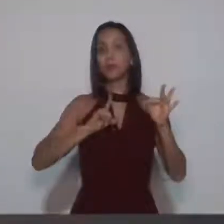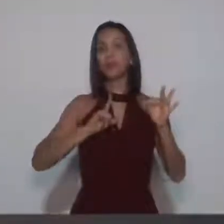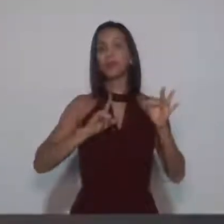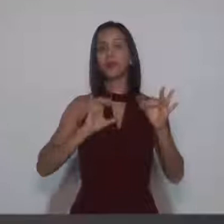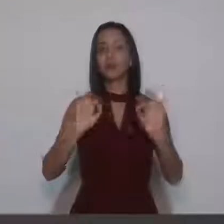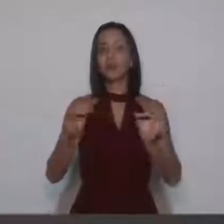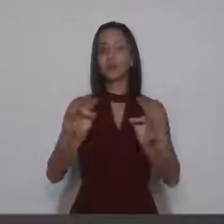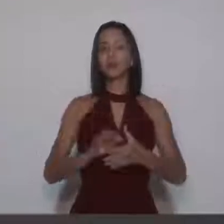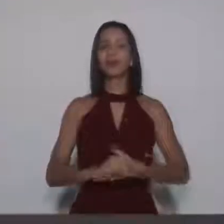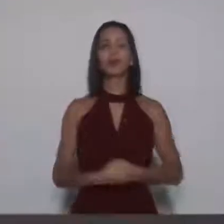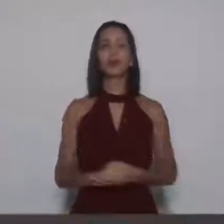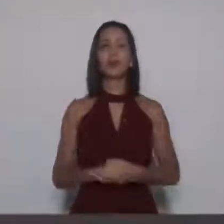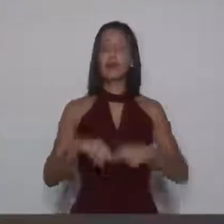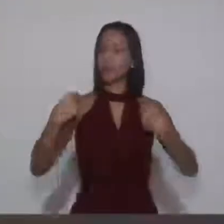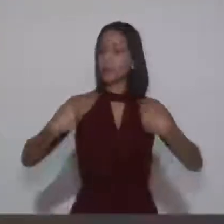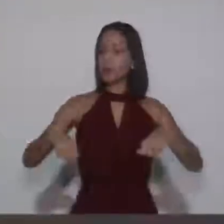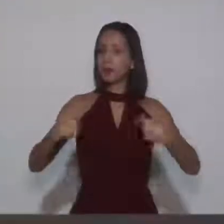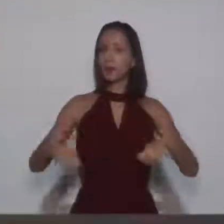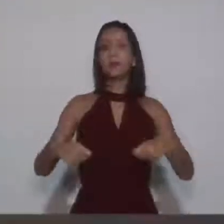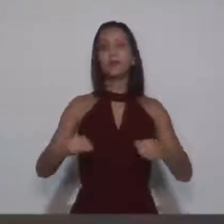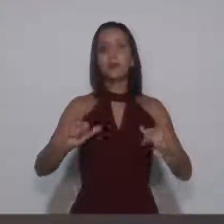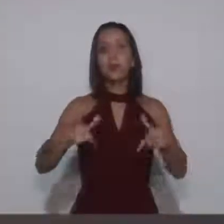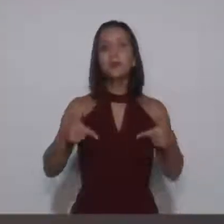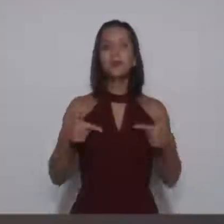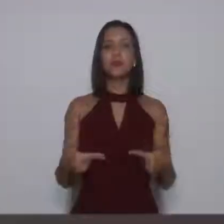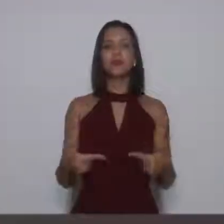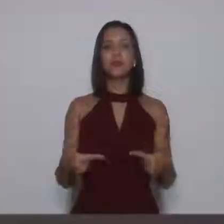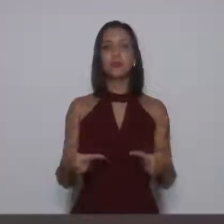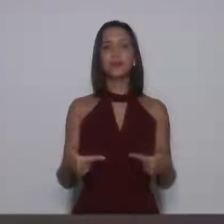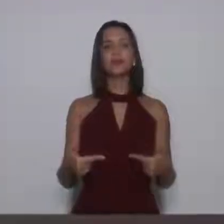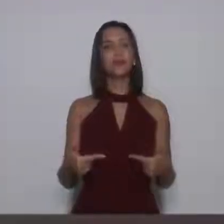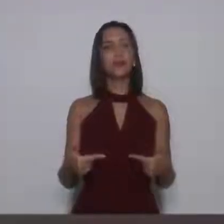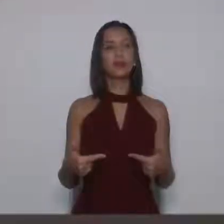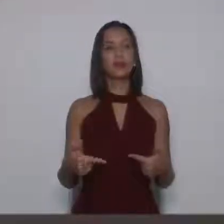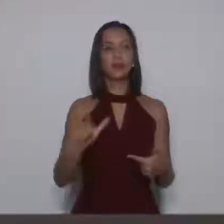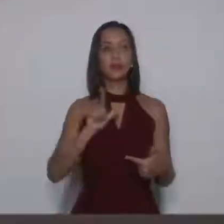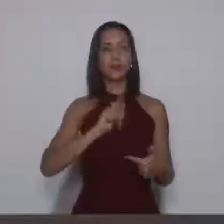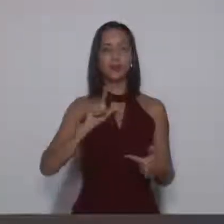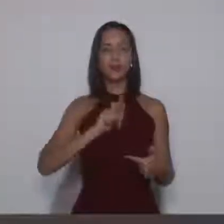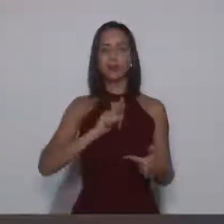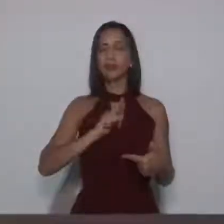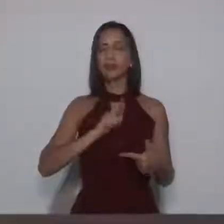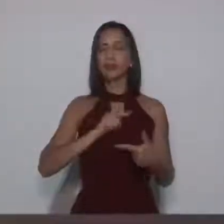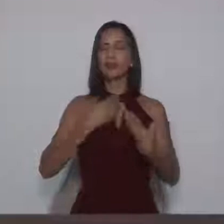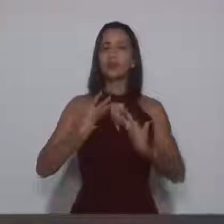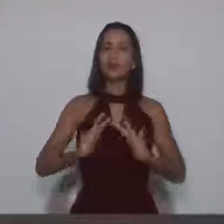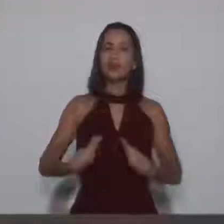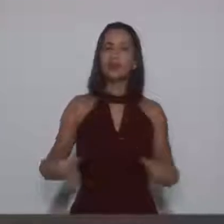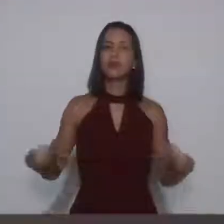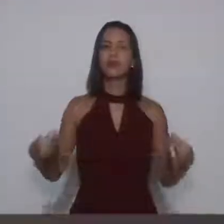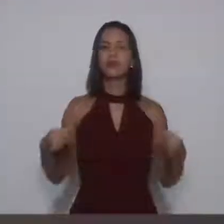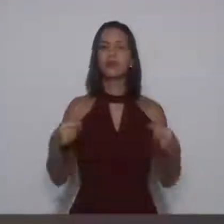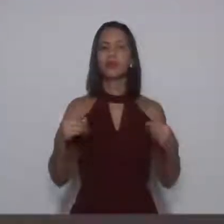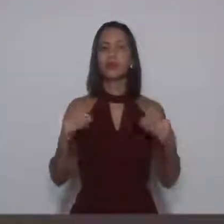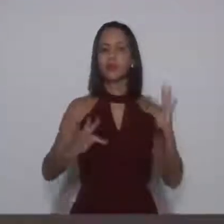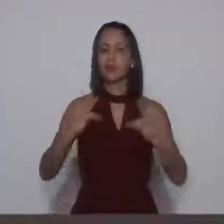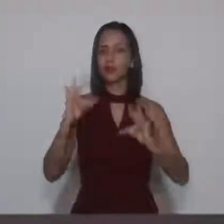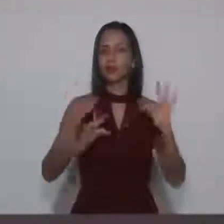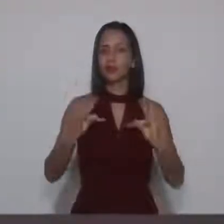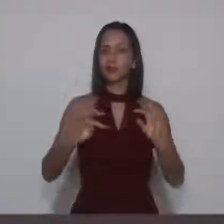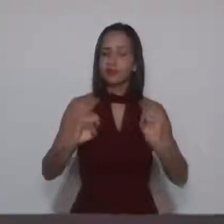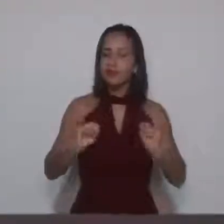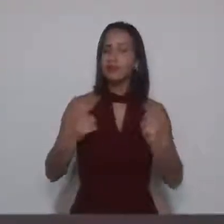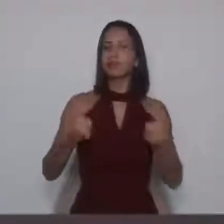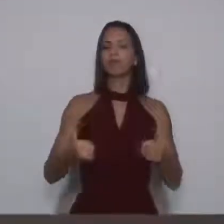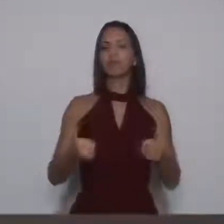também que precisa de um desgaste técnico, vamos chamar assim. É necessário um empenho maior para que o acidente não